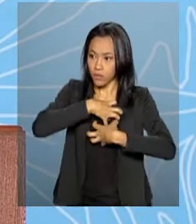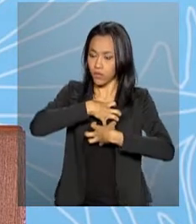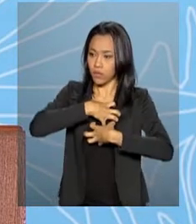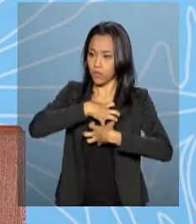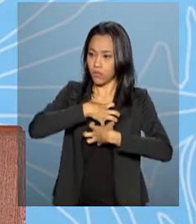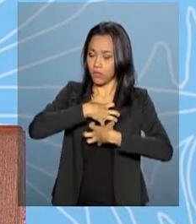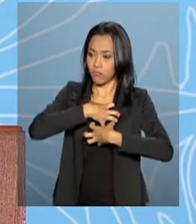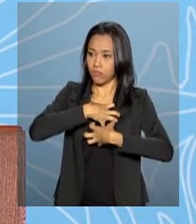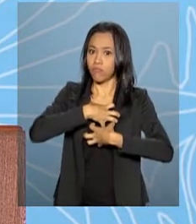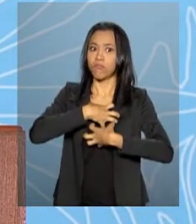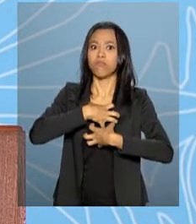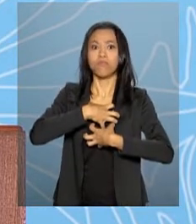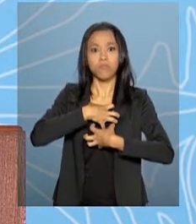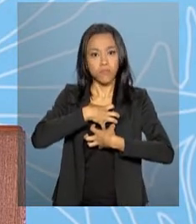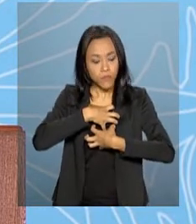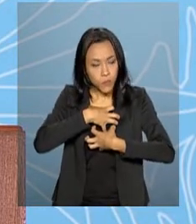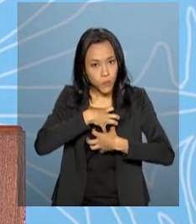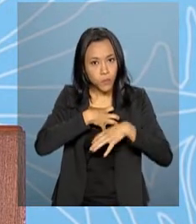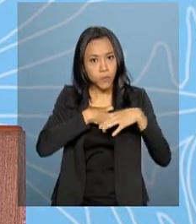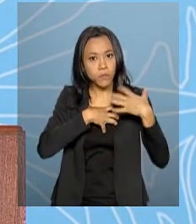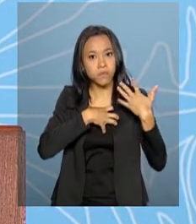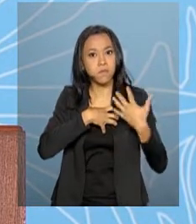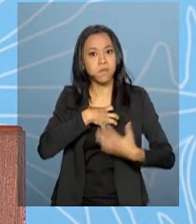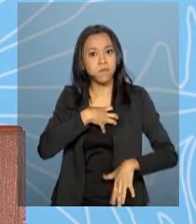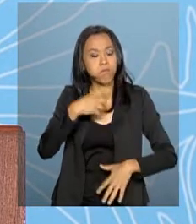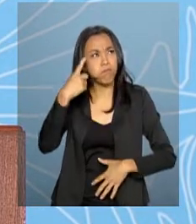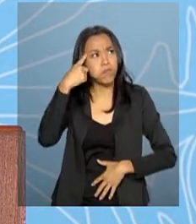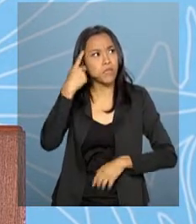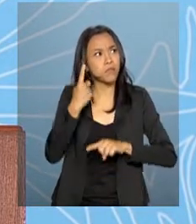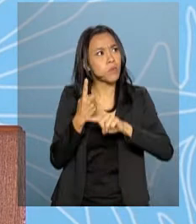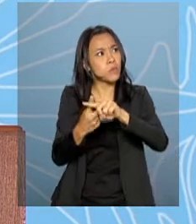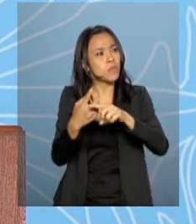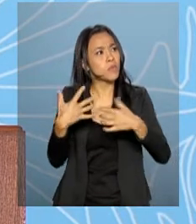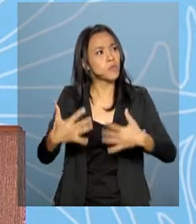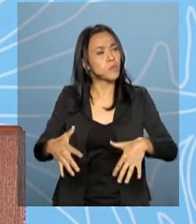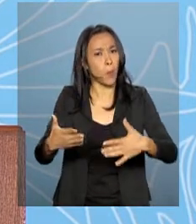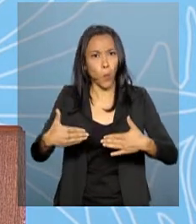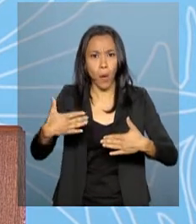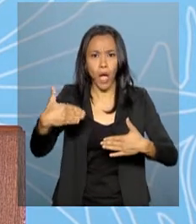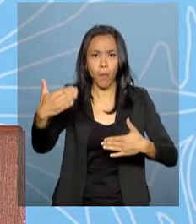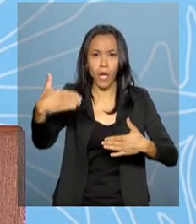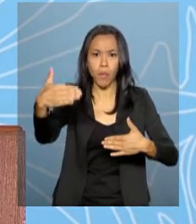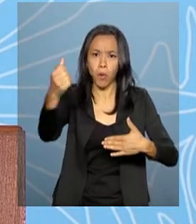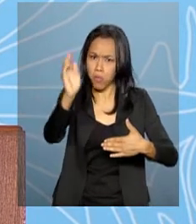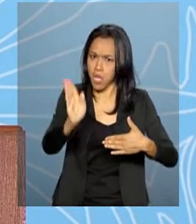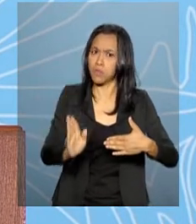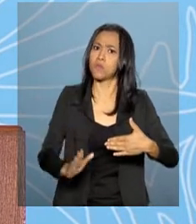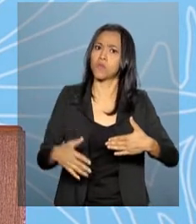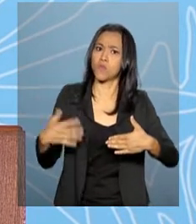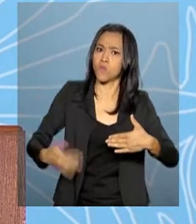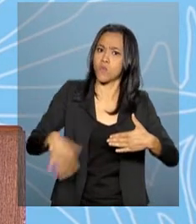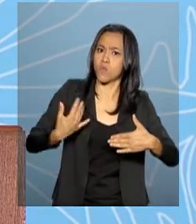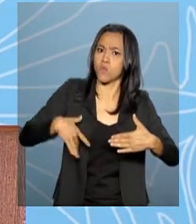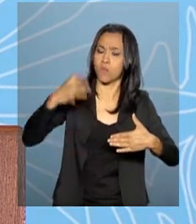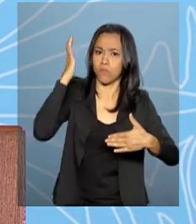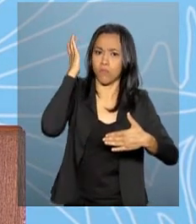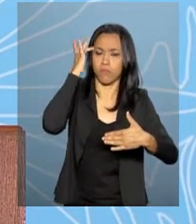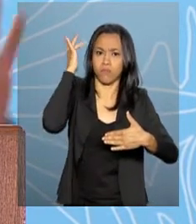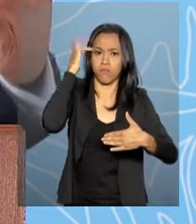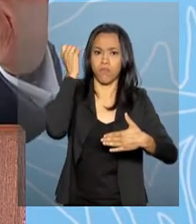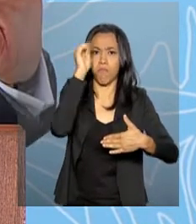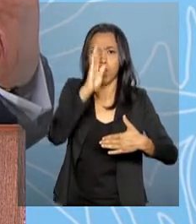otimista, você sente que o Brasil é um grande país.